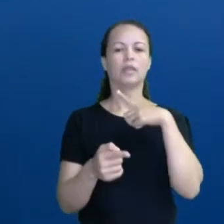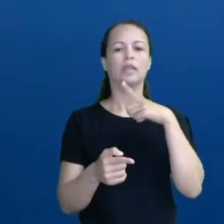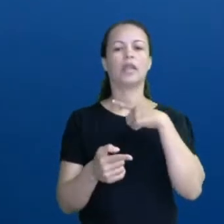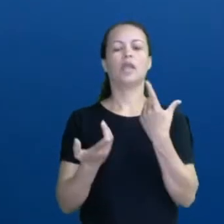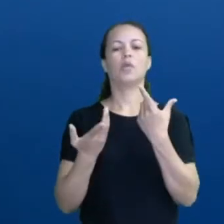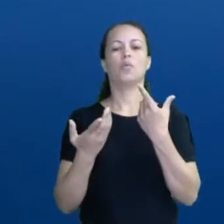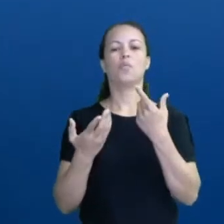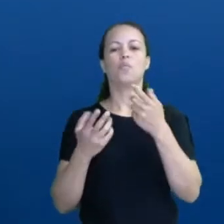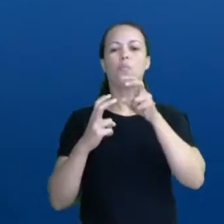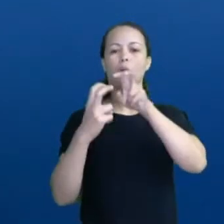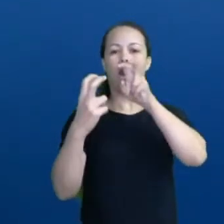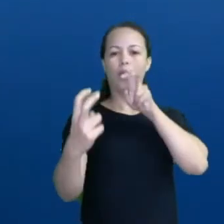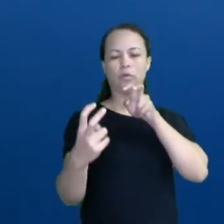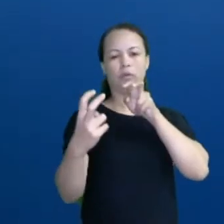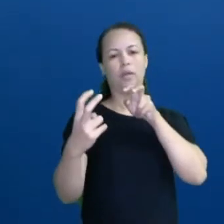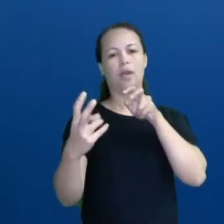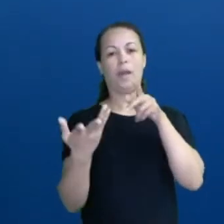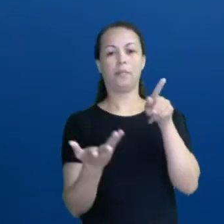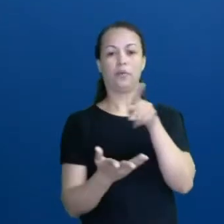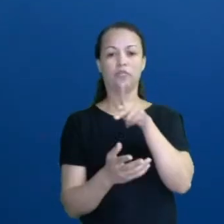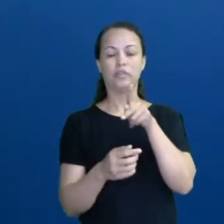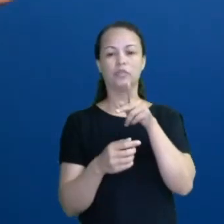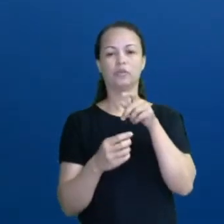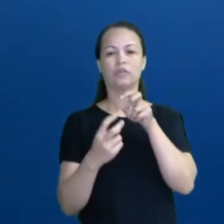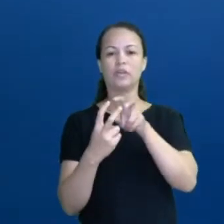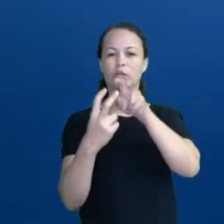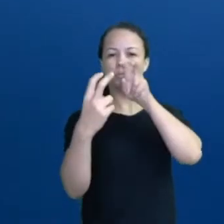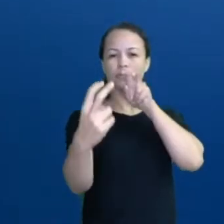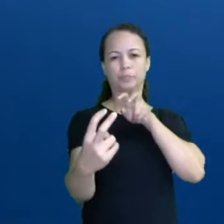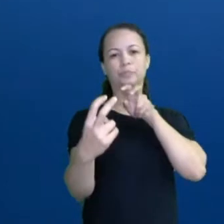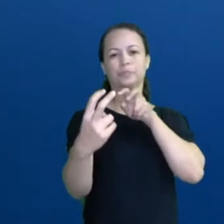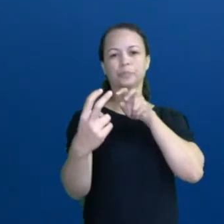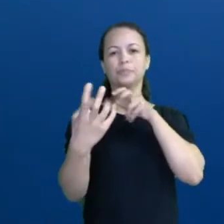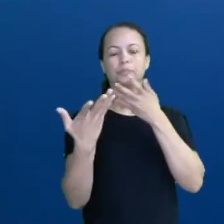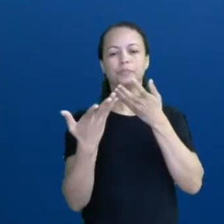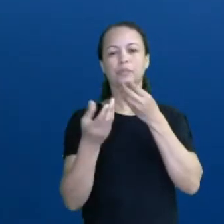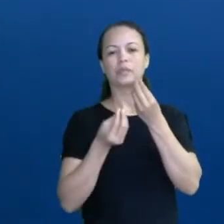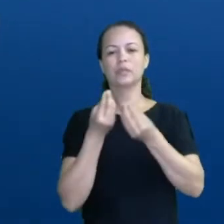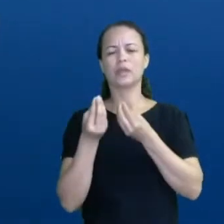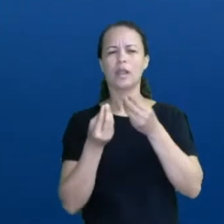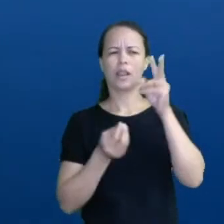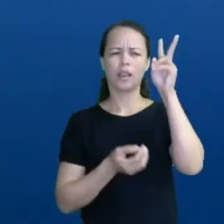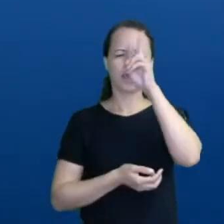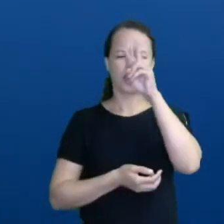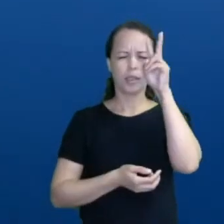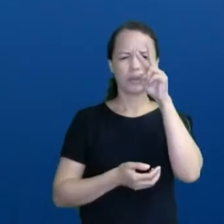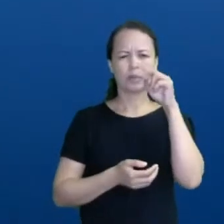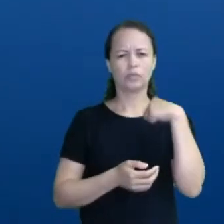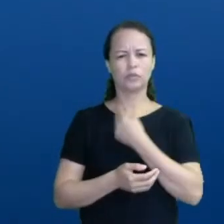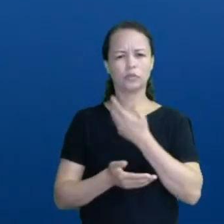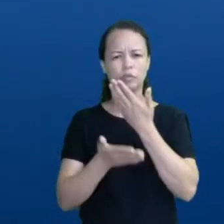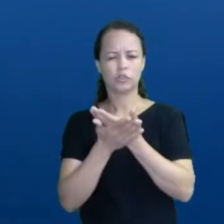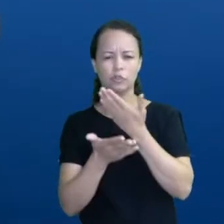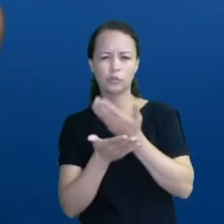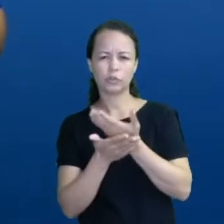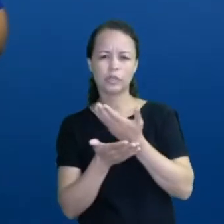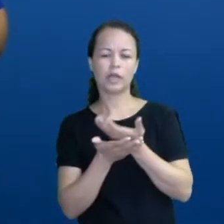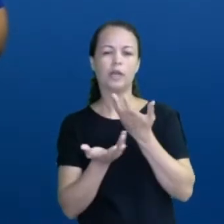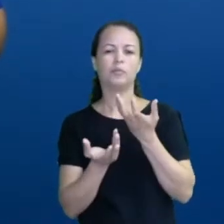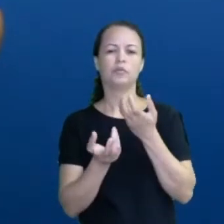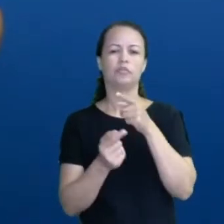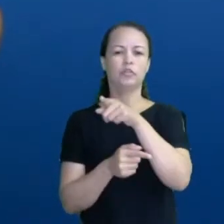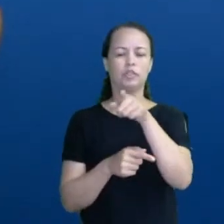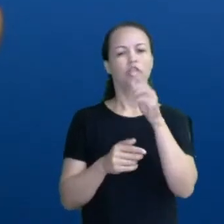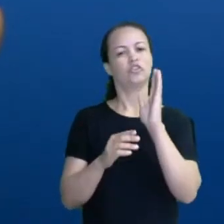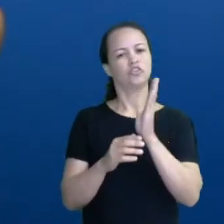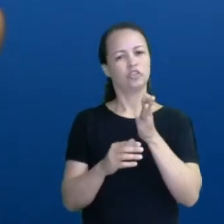faria uma chamada. Se não, lembra quando a gente estudou há alguns anos atrás? Se você já estudou na escolinha,